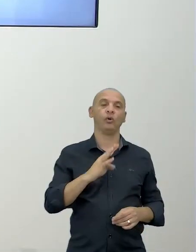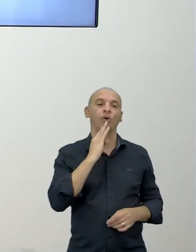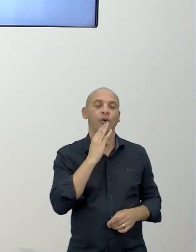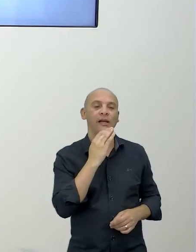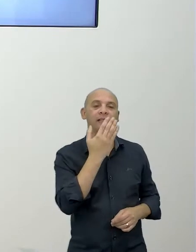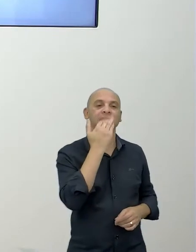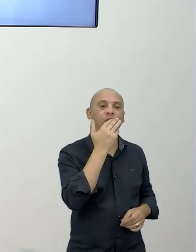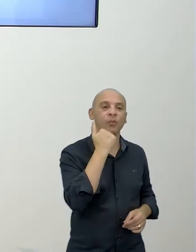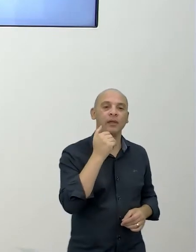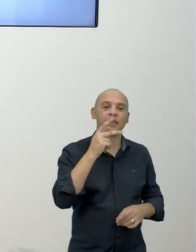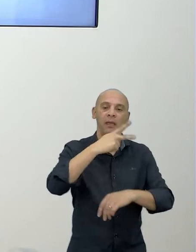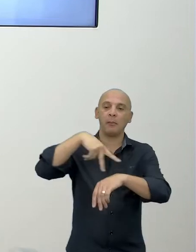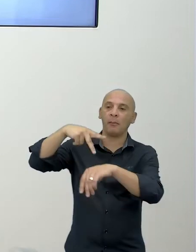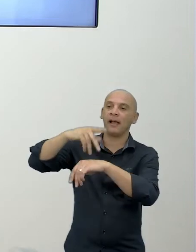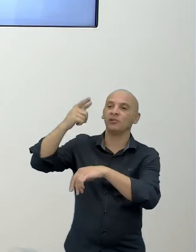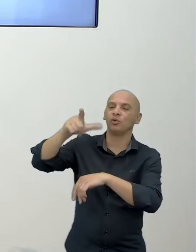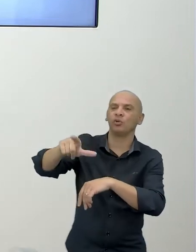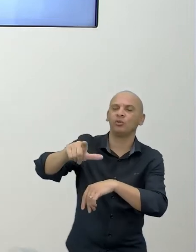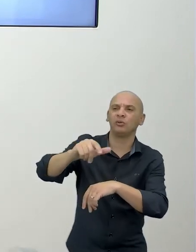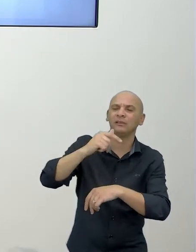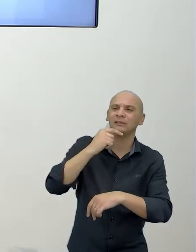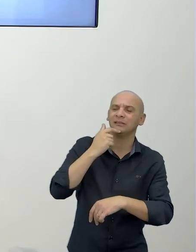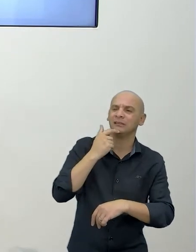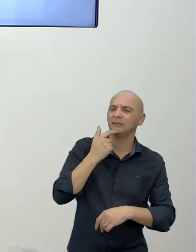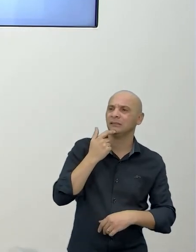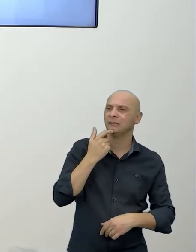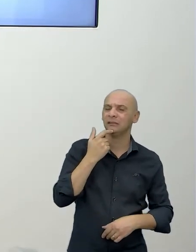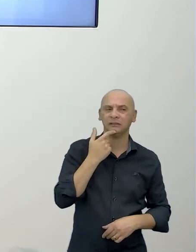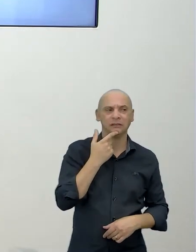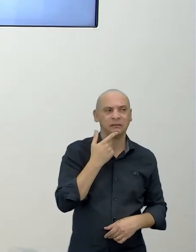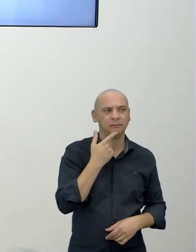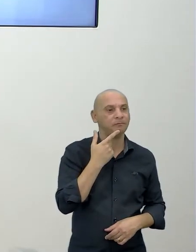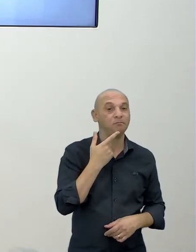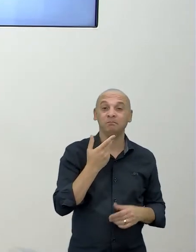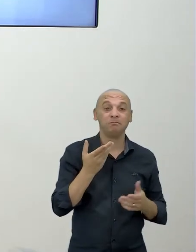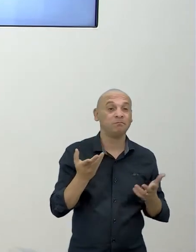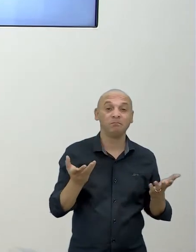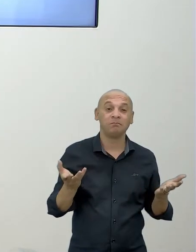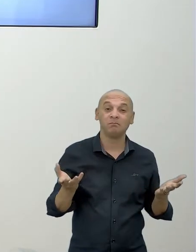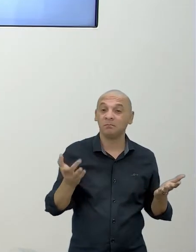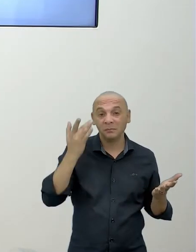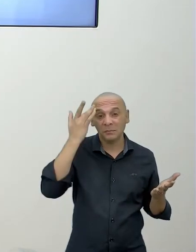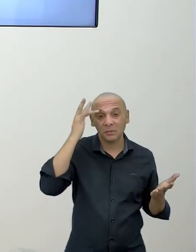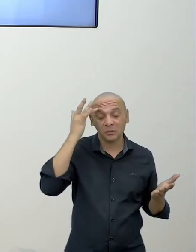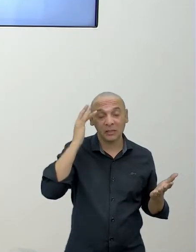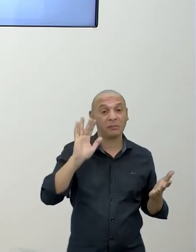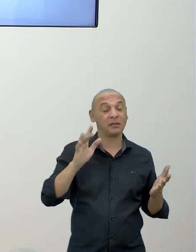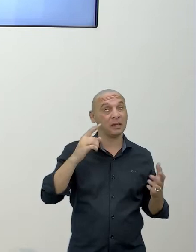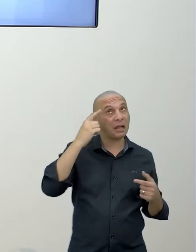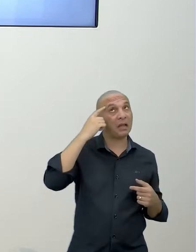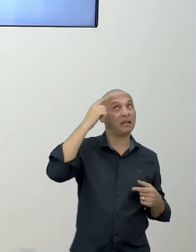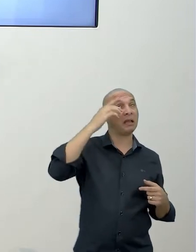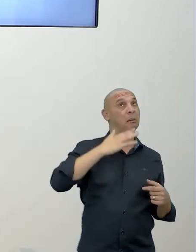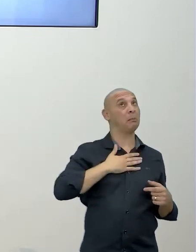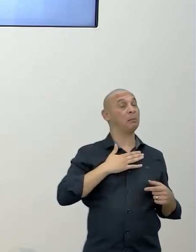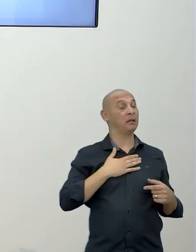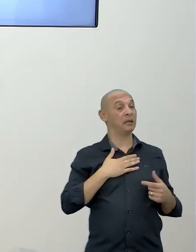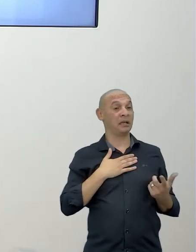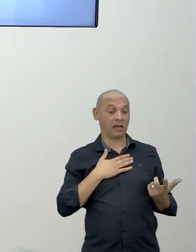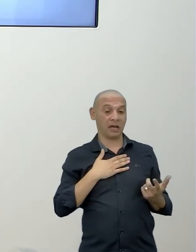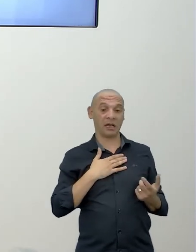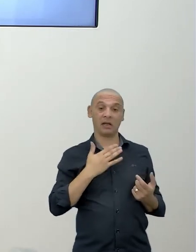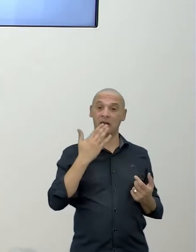eu, por exemplo, acho que todas as pessoas sabem comidas típicas de outros países. Mas, às vezes, na